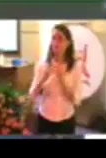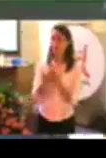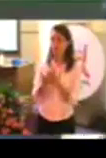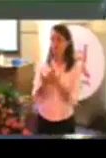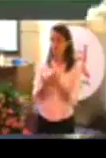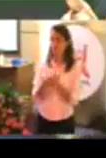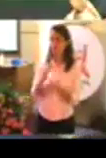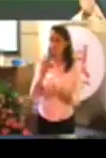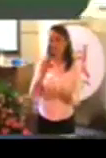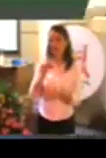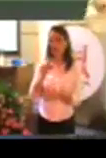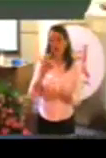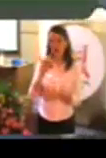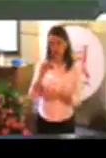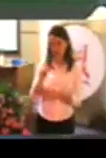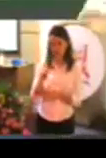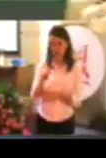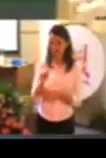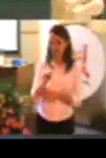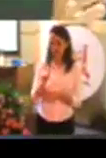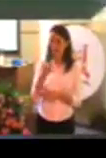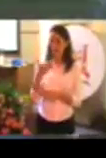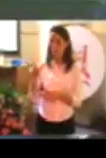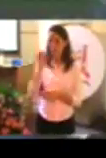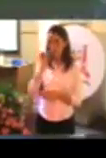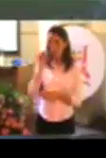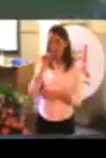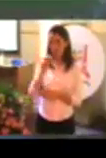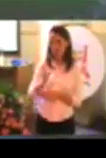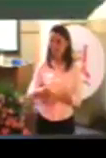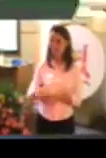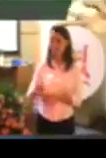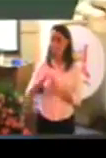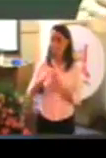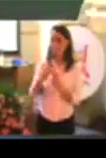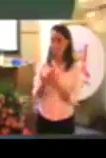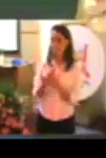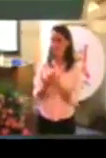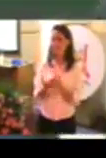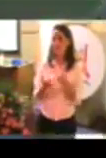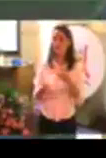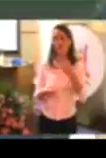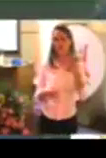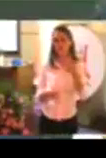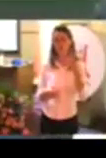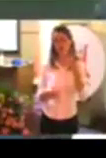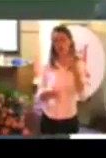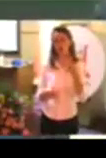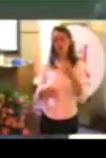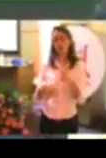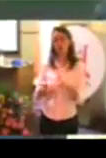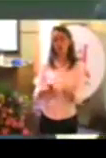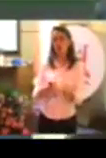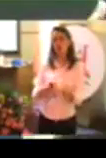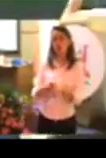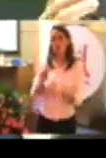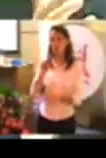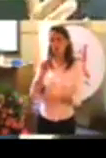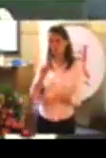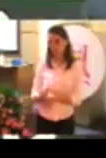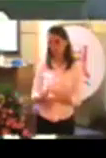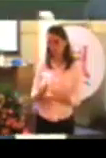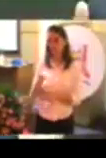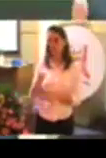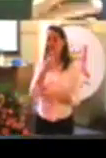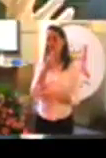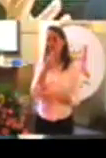ainda, e vou dizer para vocês porque eu quero que ela fique muitos anos ainda. E a quarta escola, que era do Rio Grande do Sul. E ele